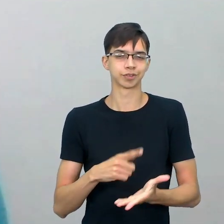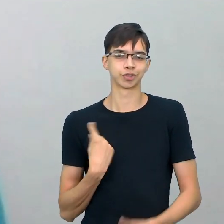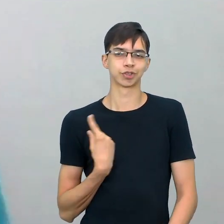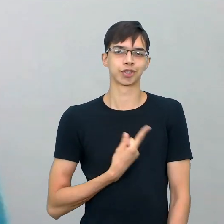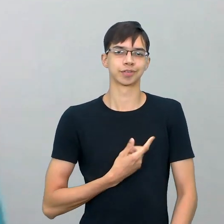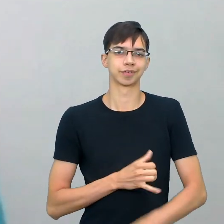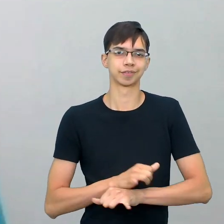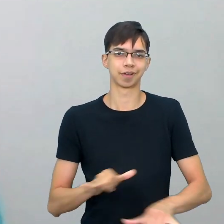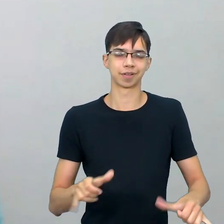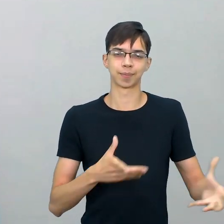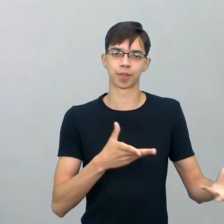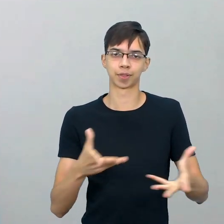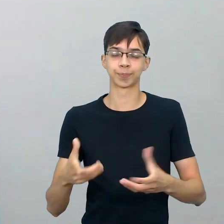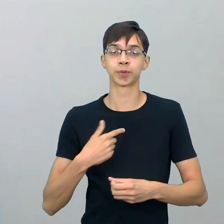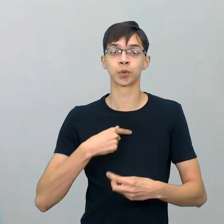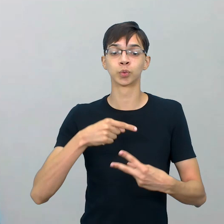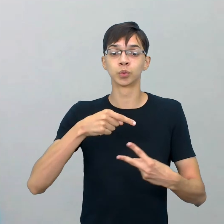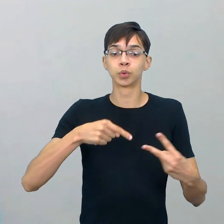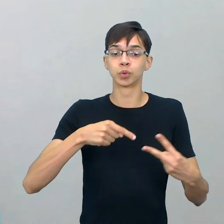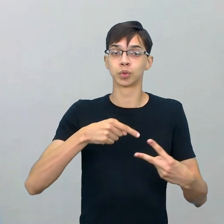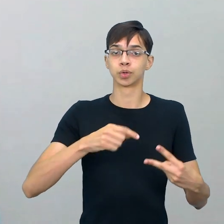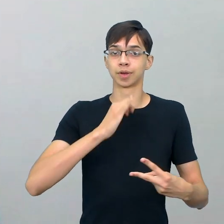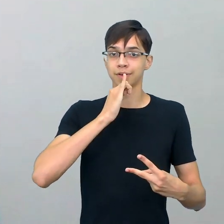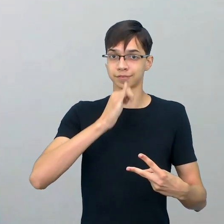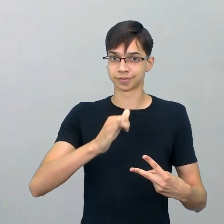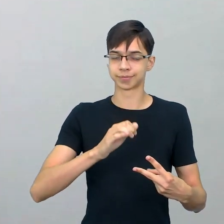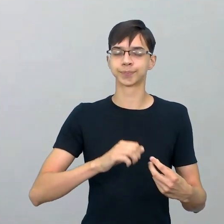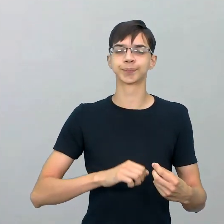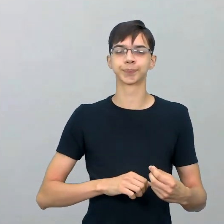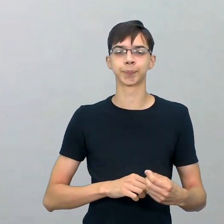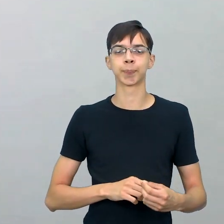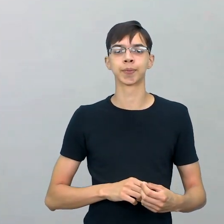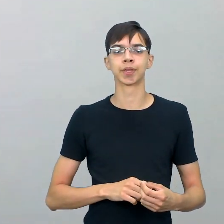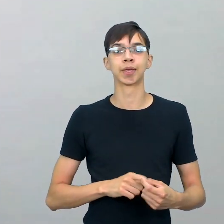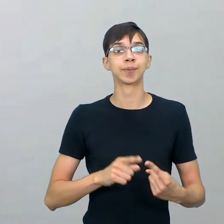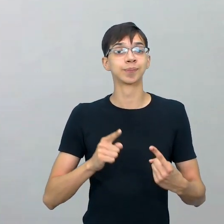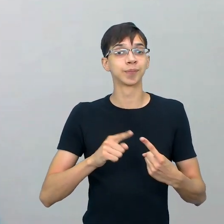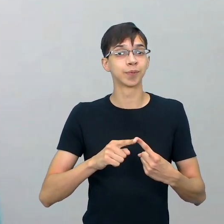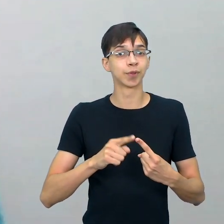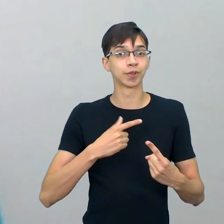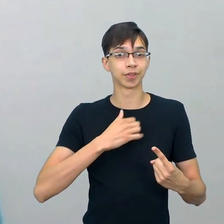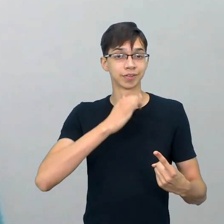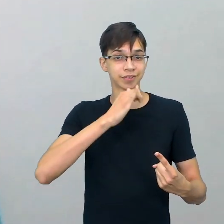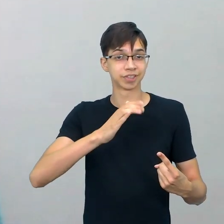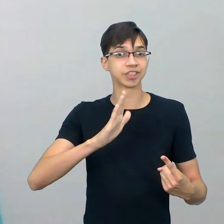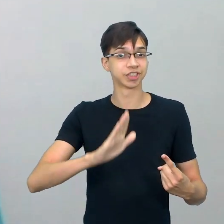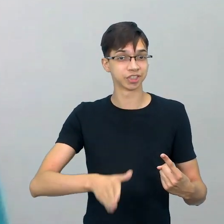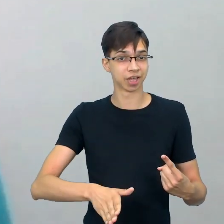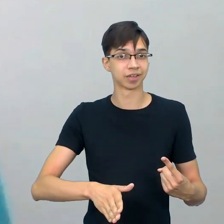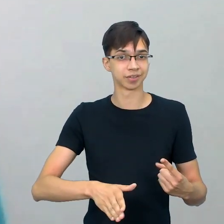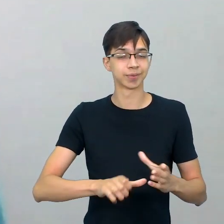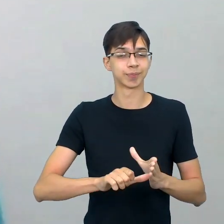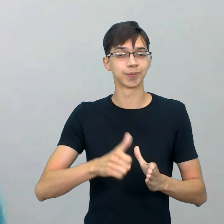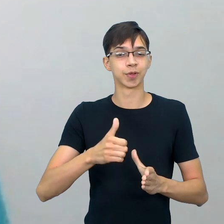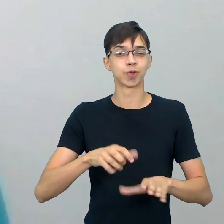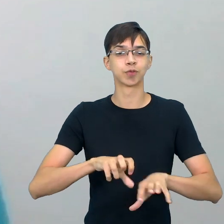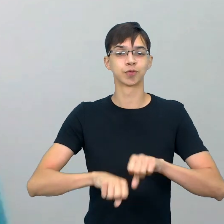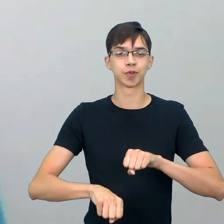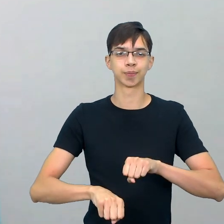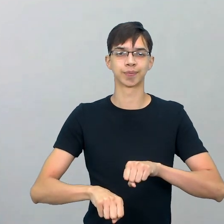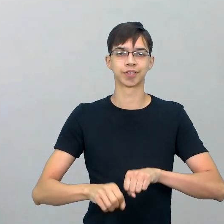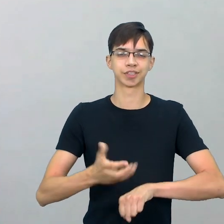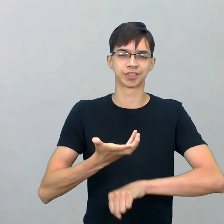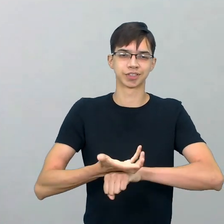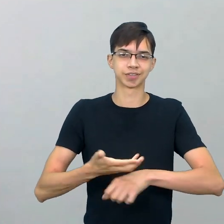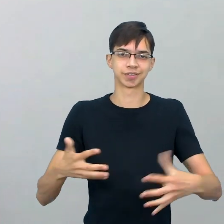eu tenho duas coisas para compartilhar. A primeira, na verdade, eu já compartilhei na primeira formação interdisciplinar que teve no ano